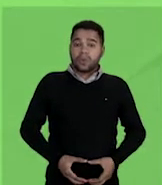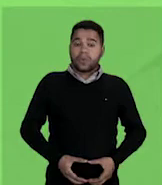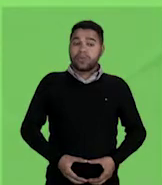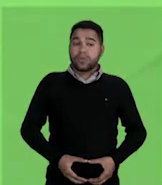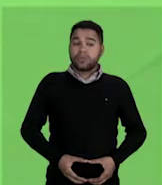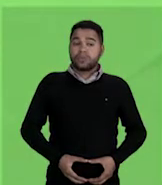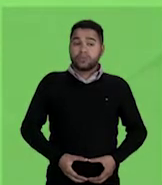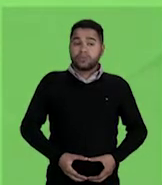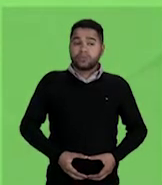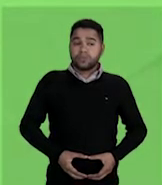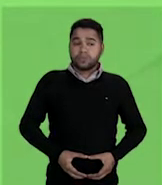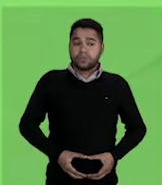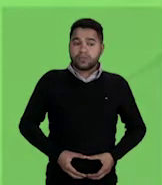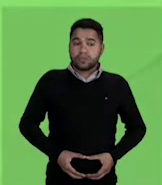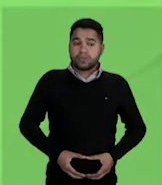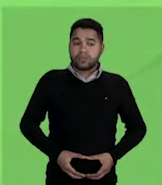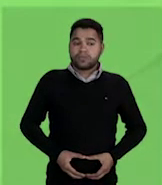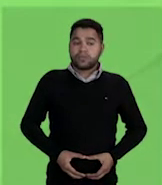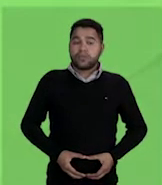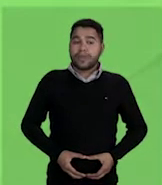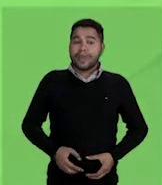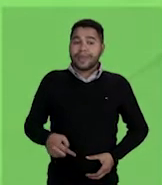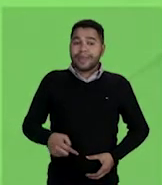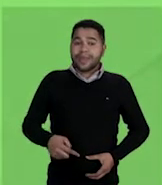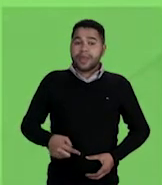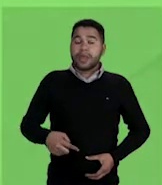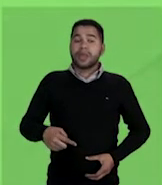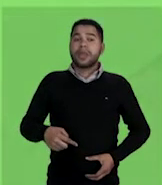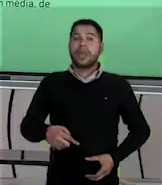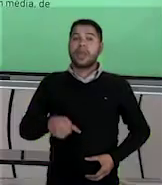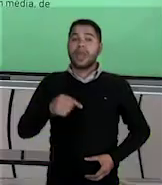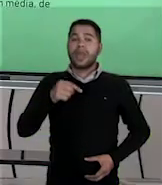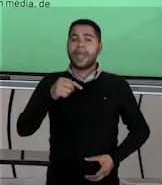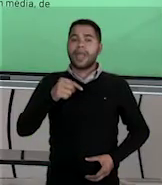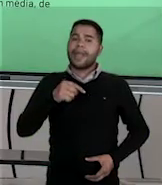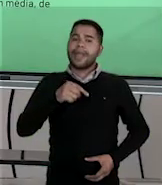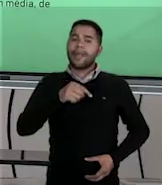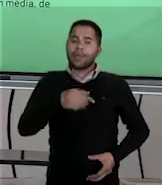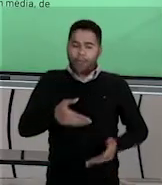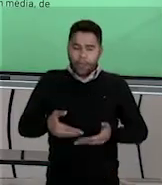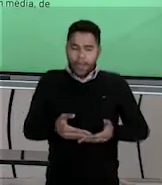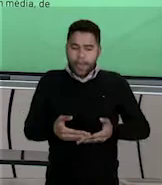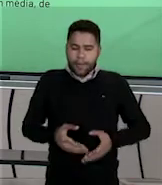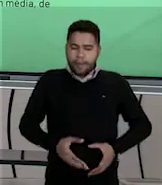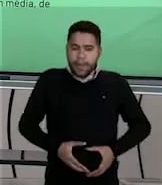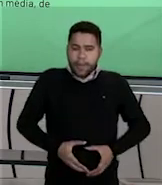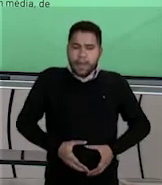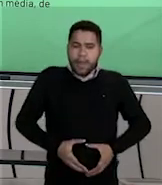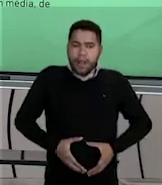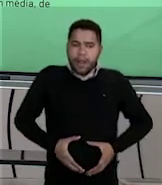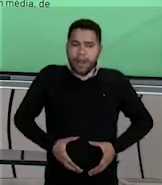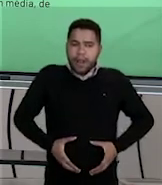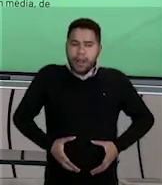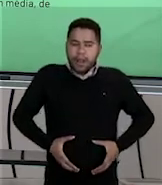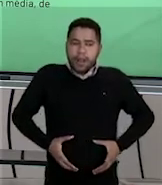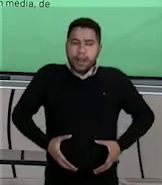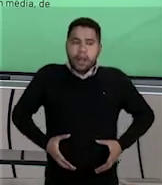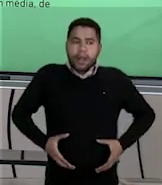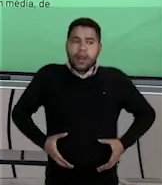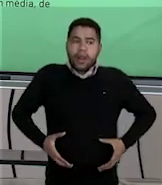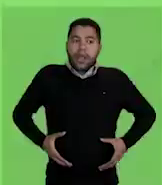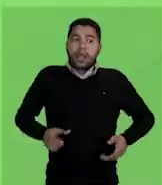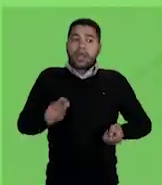O útero é o órgão onde a criança será gerada. Tem a capacidade